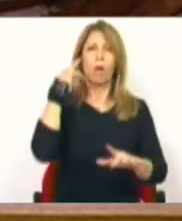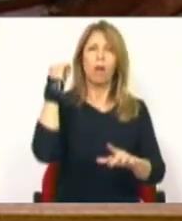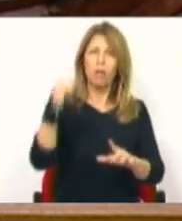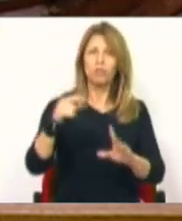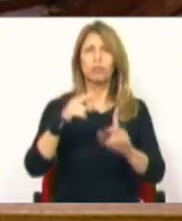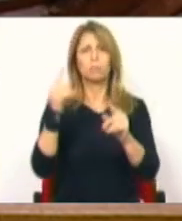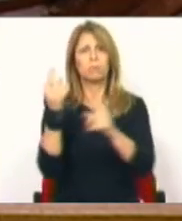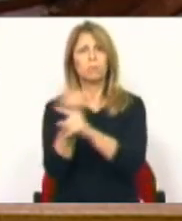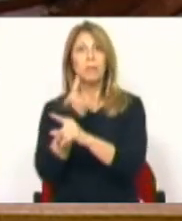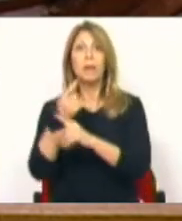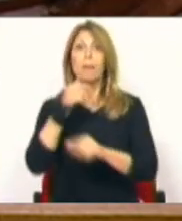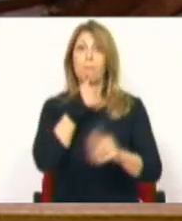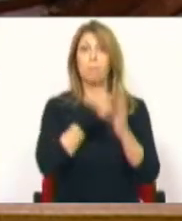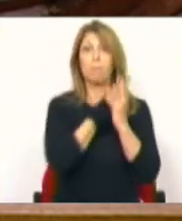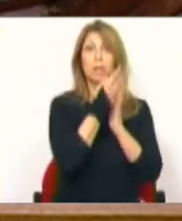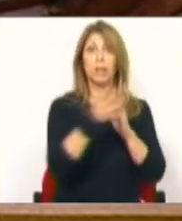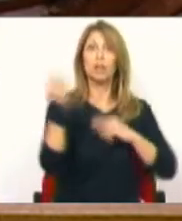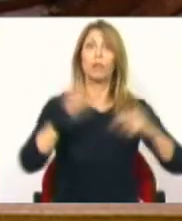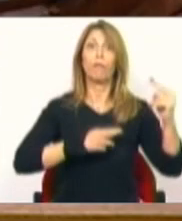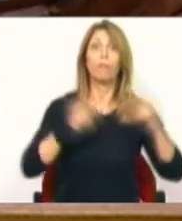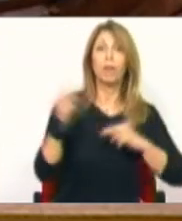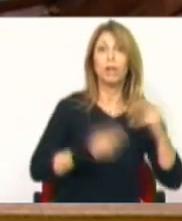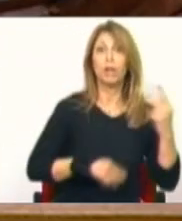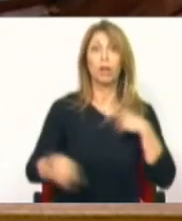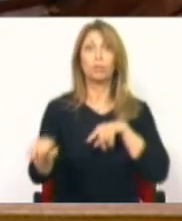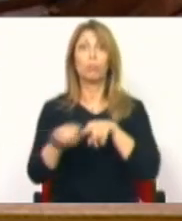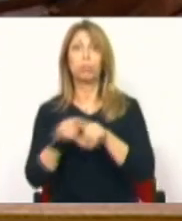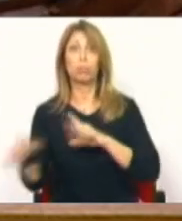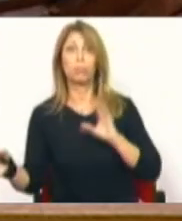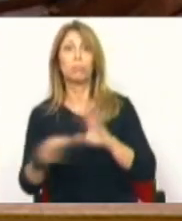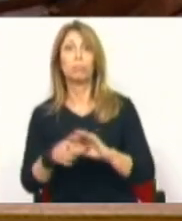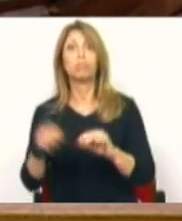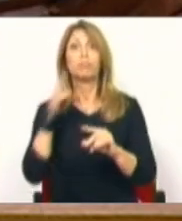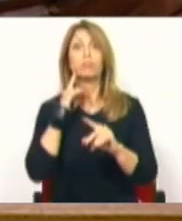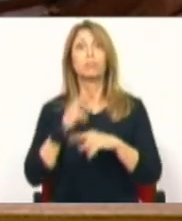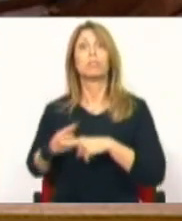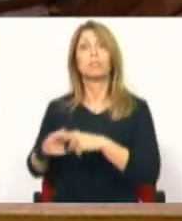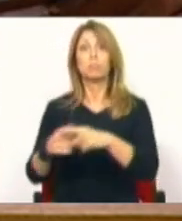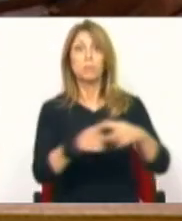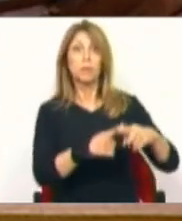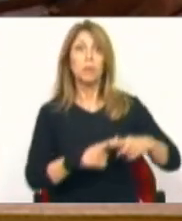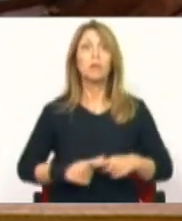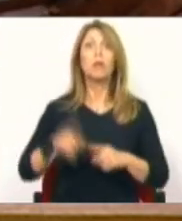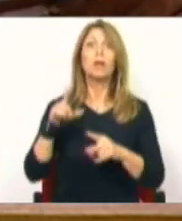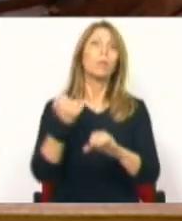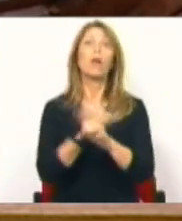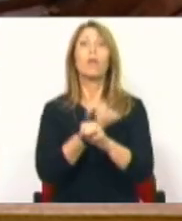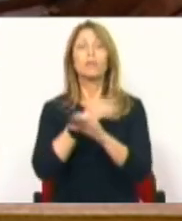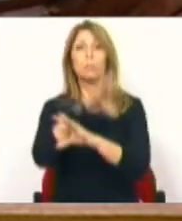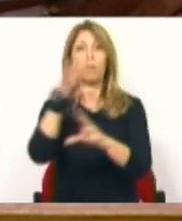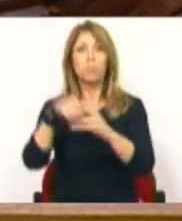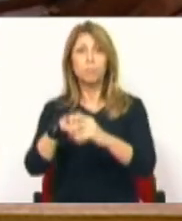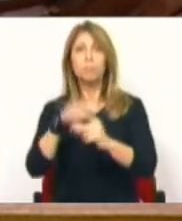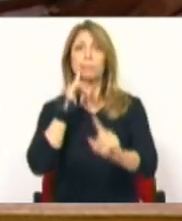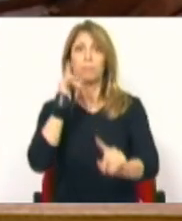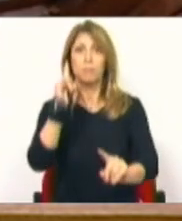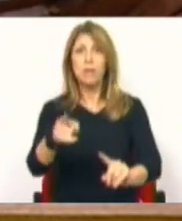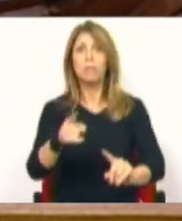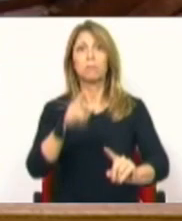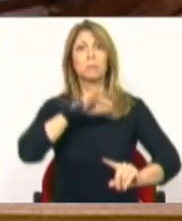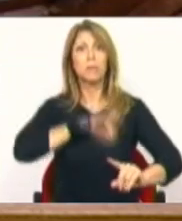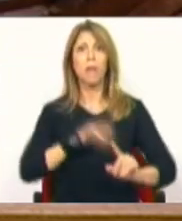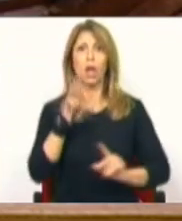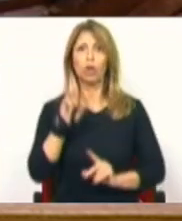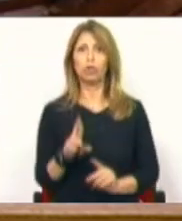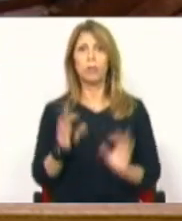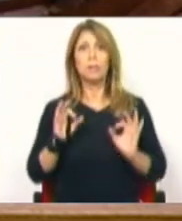coletiva, com políticas de distribuição de riqueza e com regras sobre o funcionamento interno das empresas na fixação de salários, com a exclusão dos